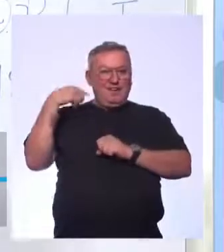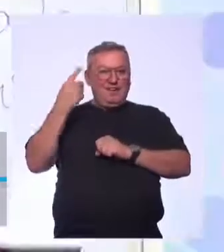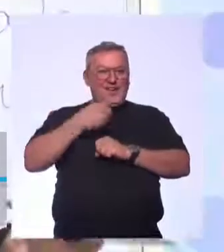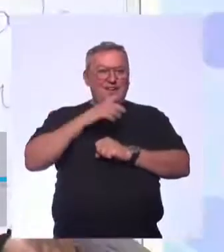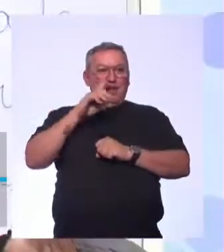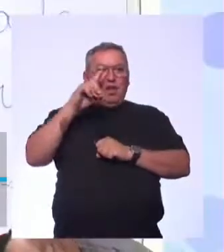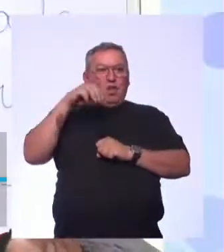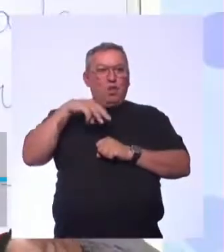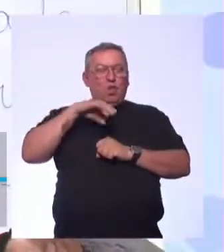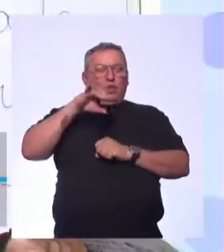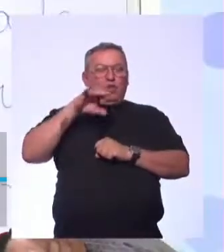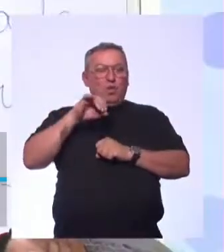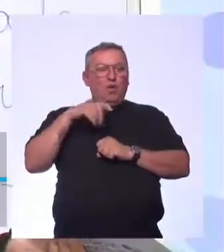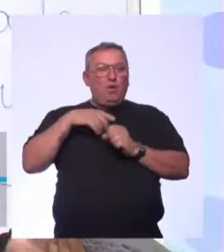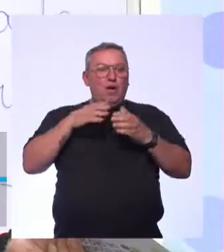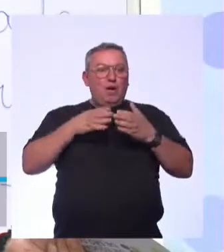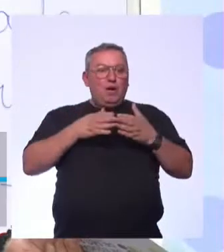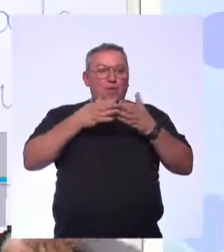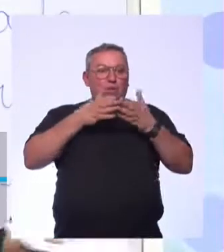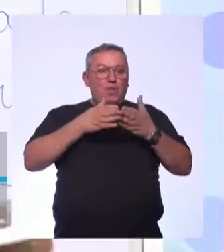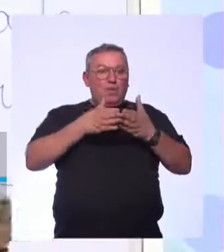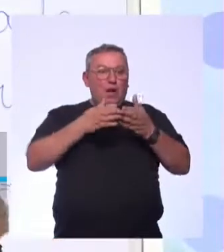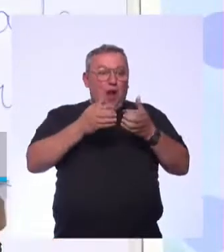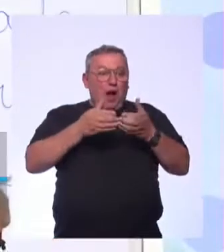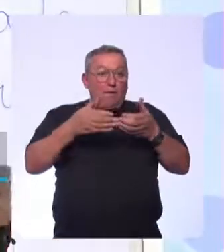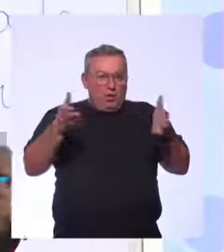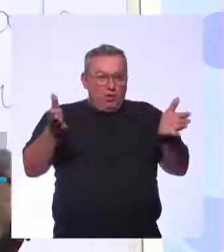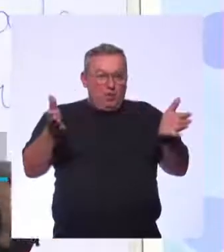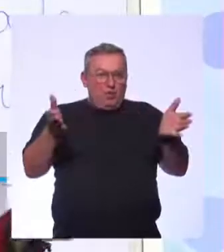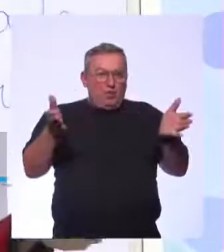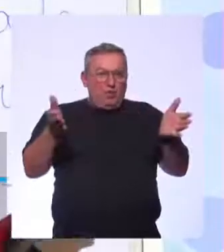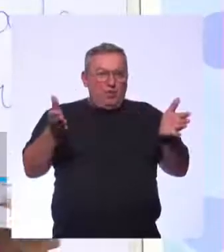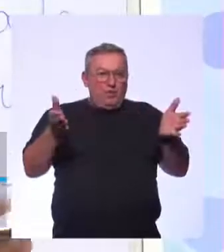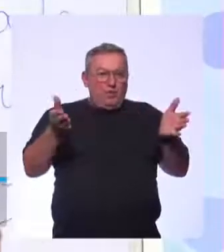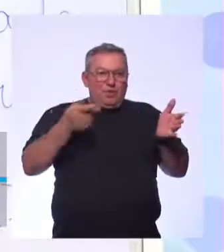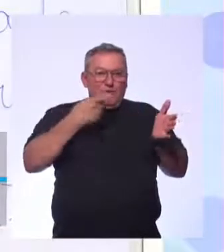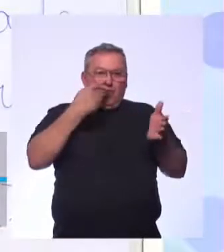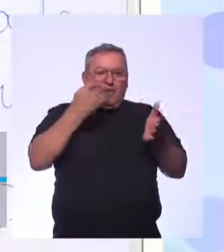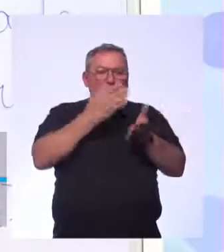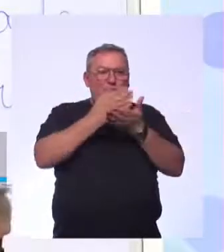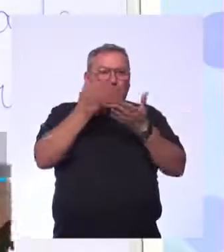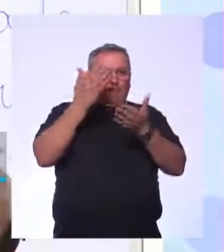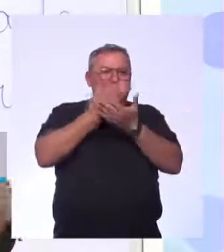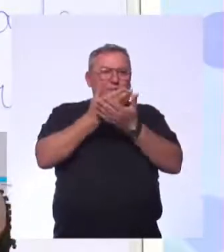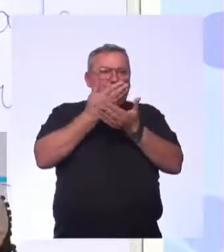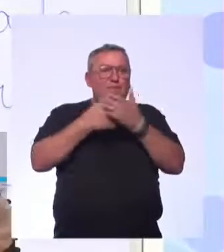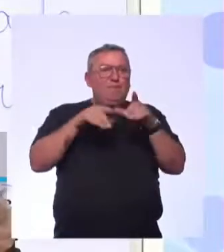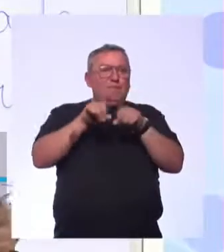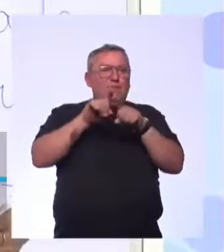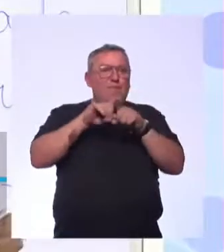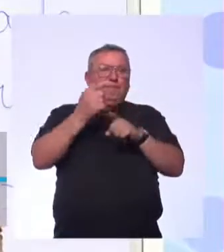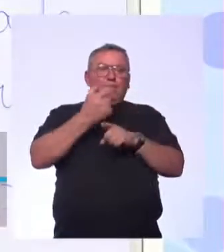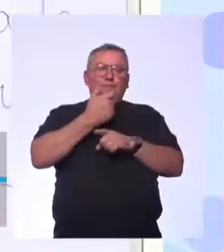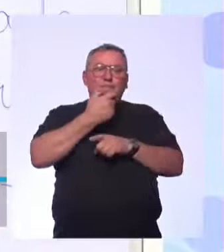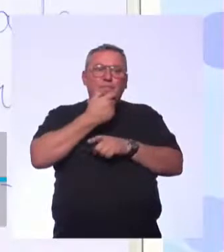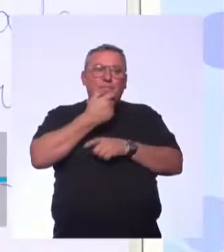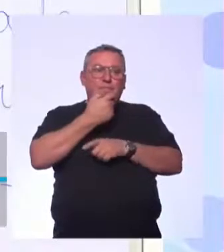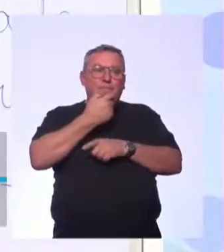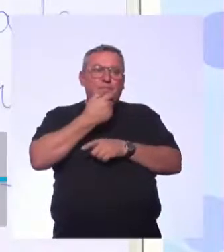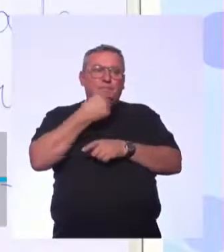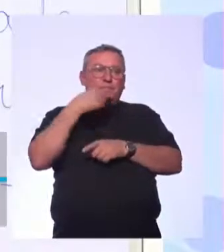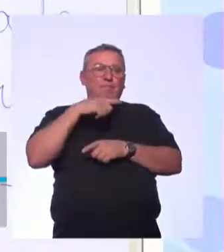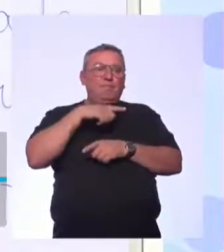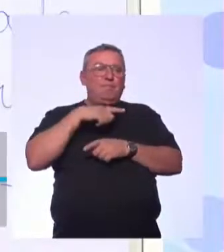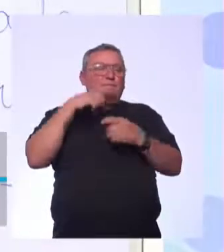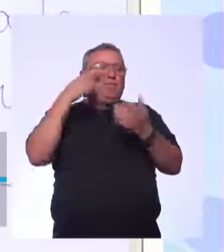João ele abriu os portos às nações amigas? E eu não falei aqui no começo da aula também que a Inglaterra ela tem